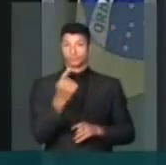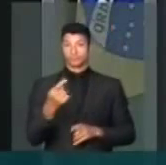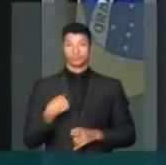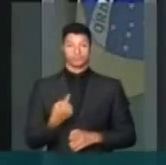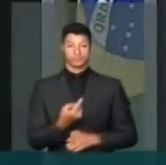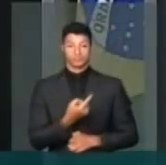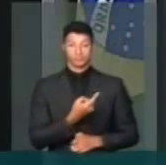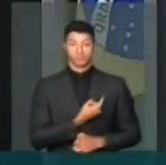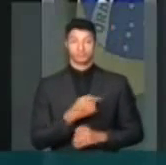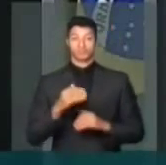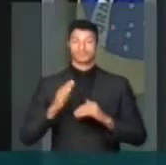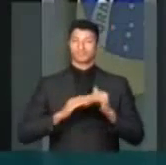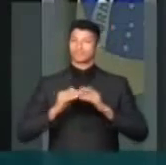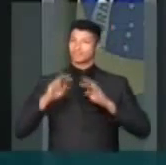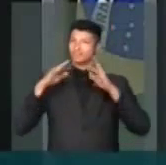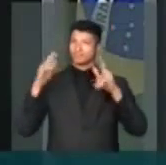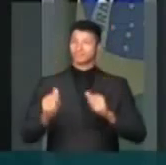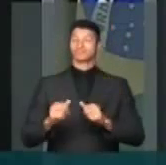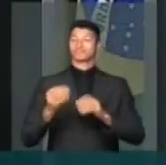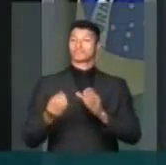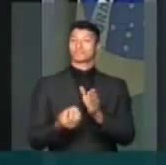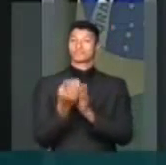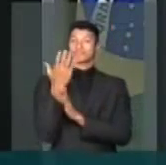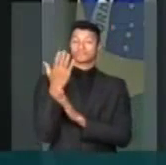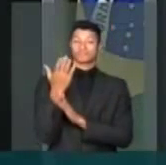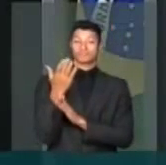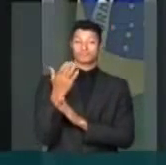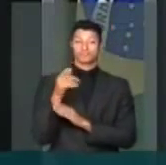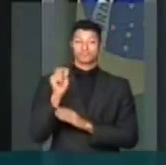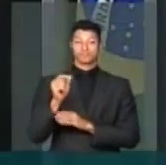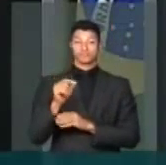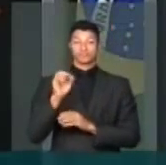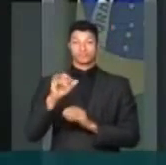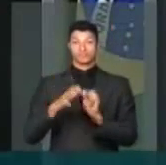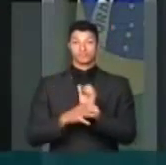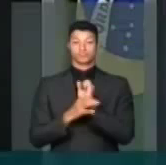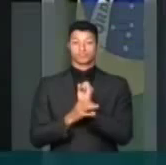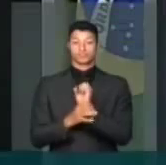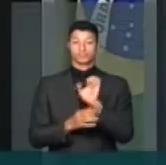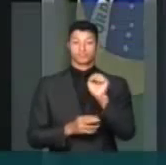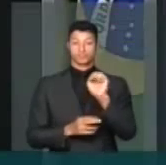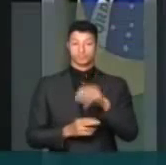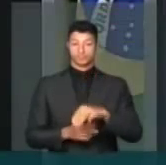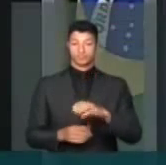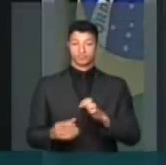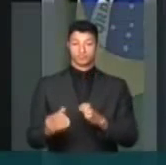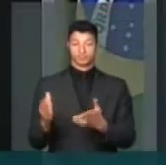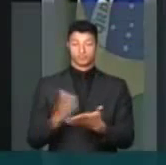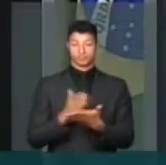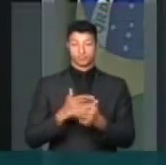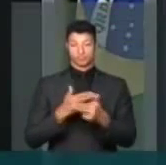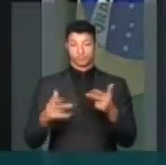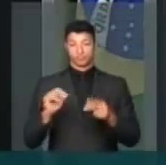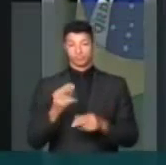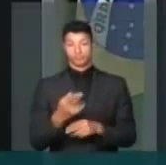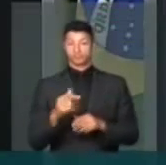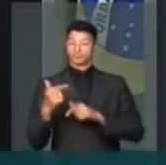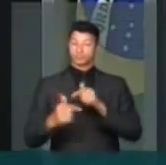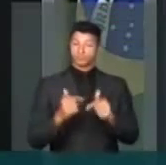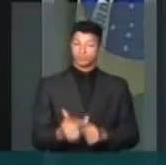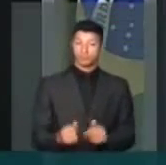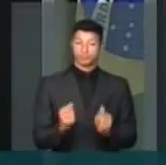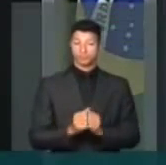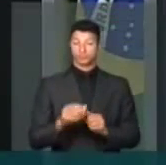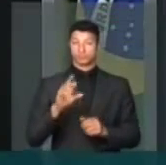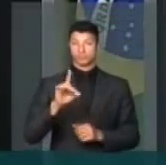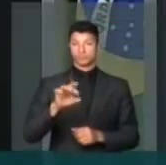de nós, sobretudo o setor produtivo, que segurava sim alguma coisa ou parte do emprego